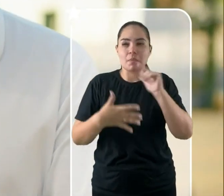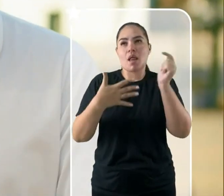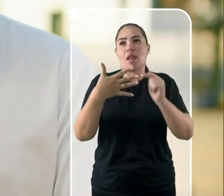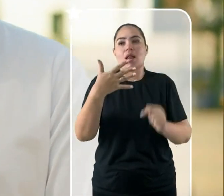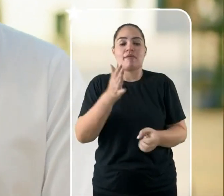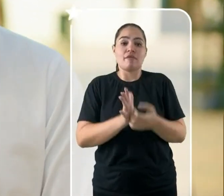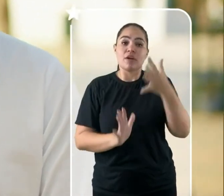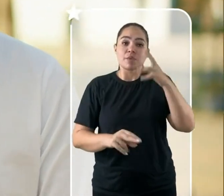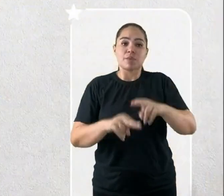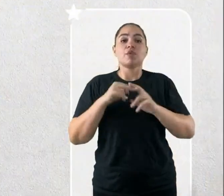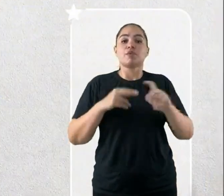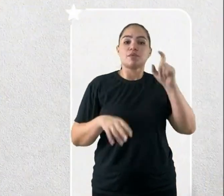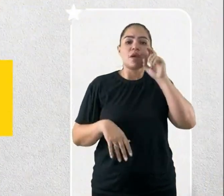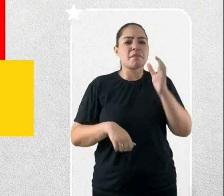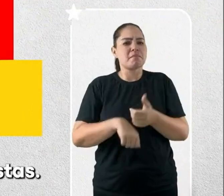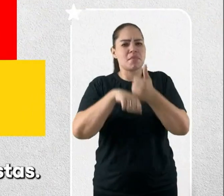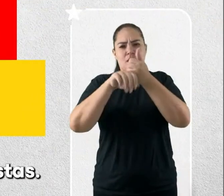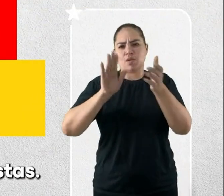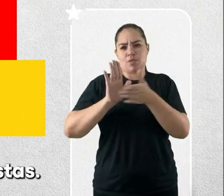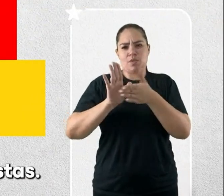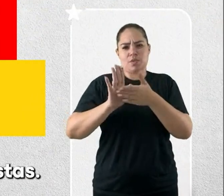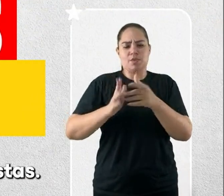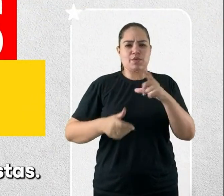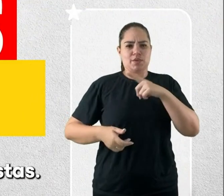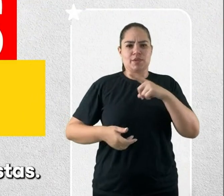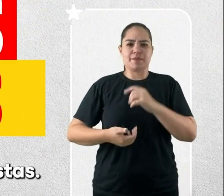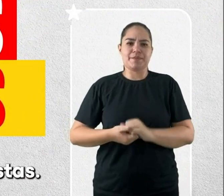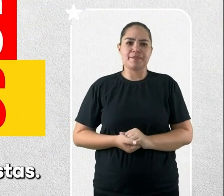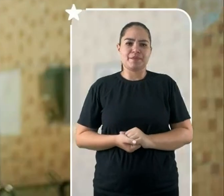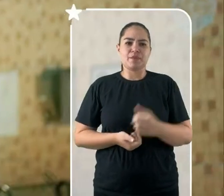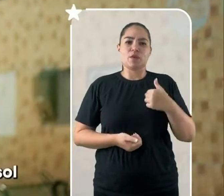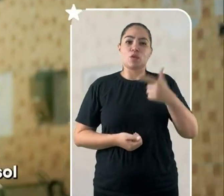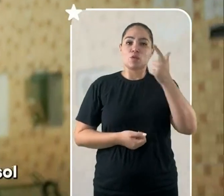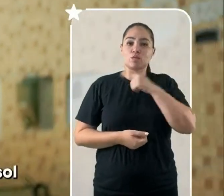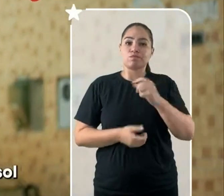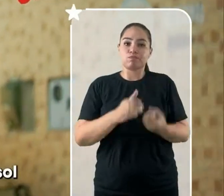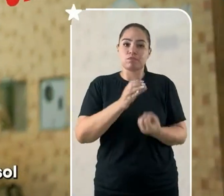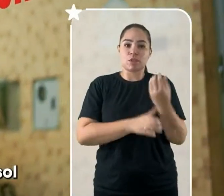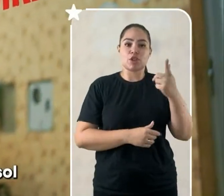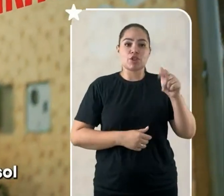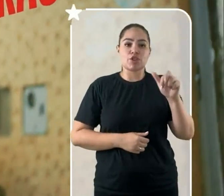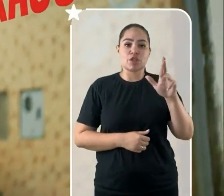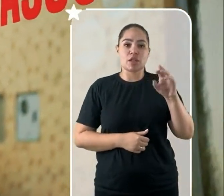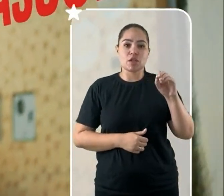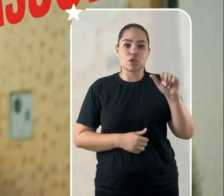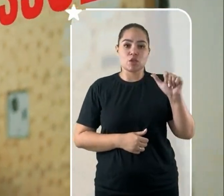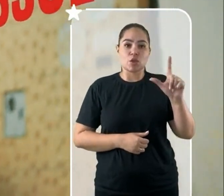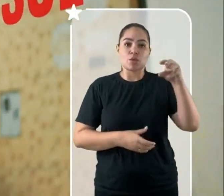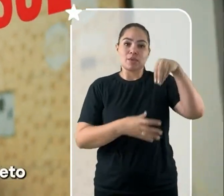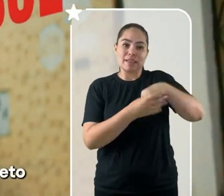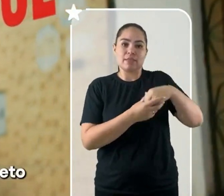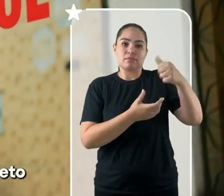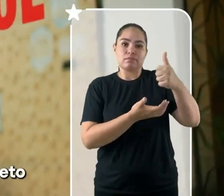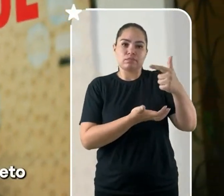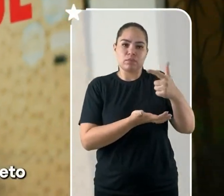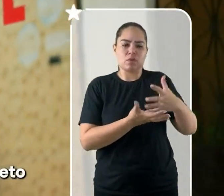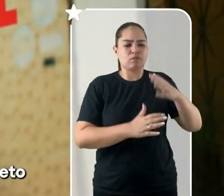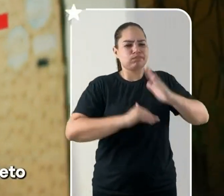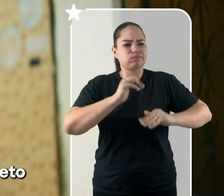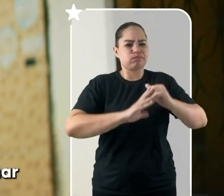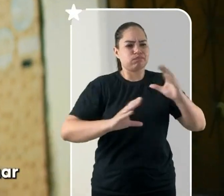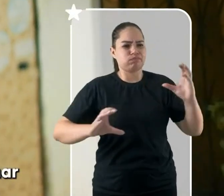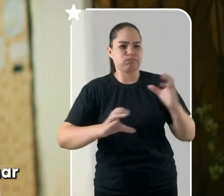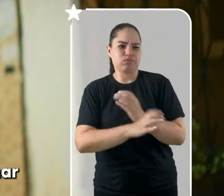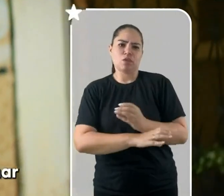e muitos outros. Evandro tem as melhores propostas. Vou fazer o espaço Girassol nas regionais, centros de